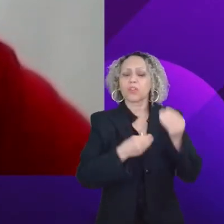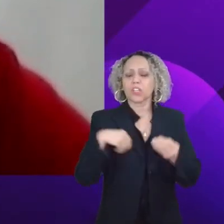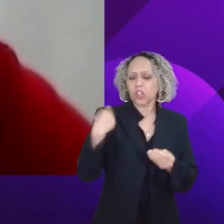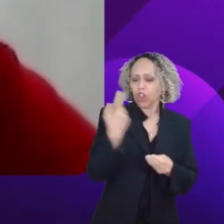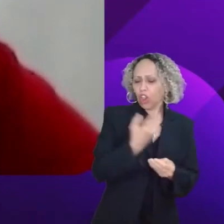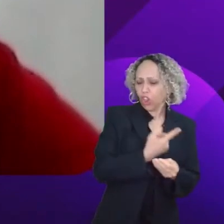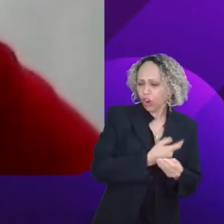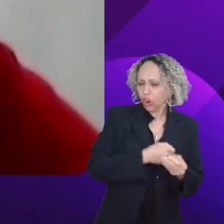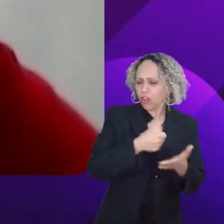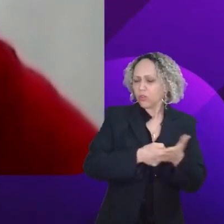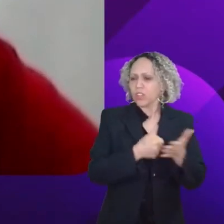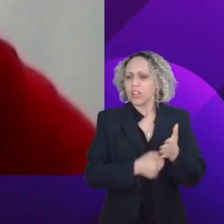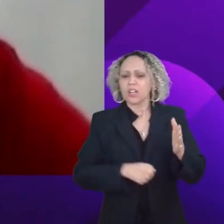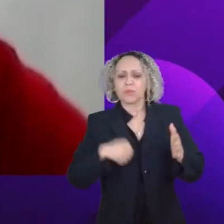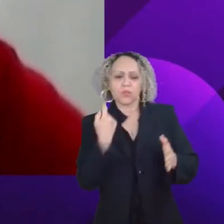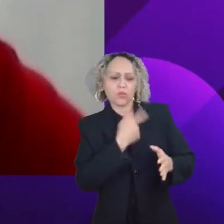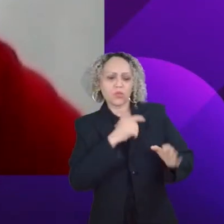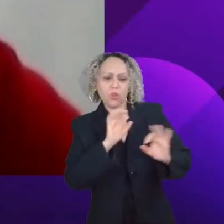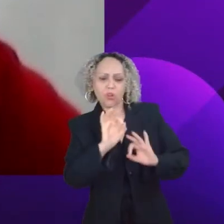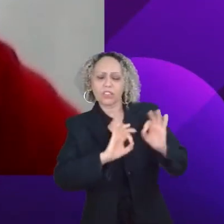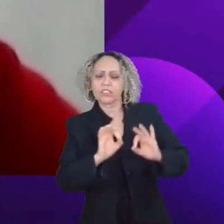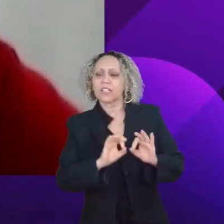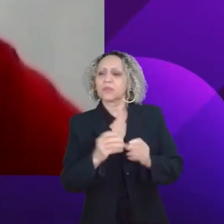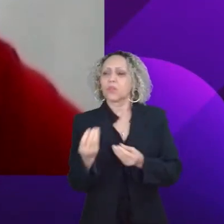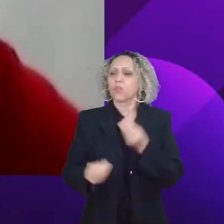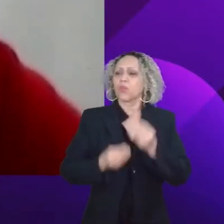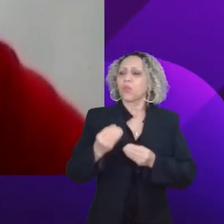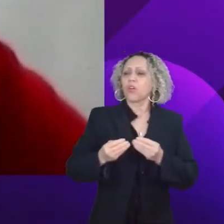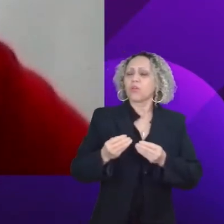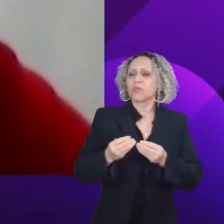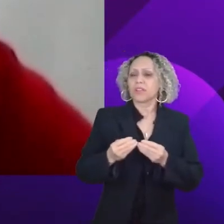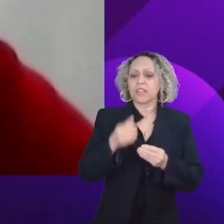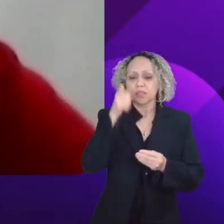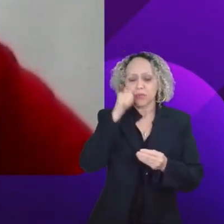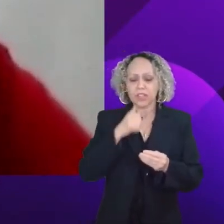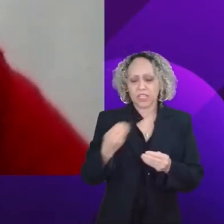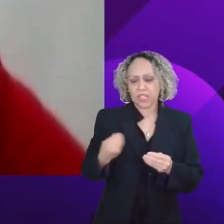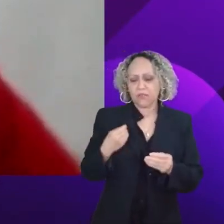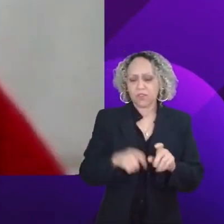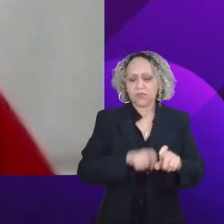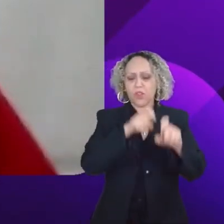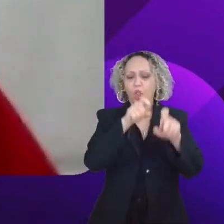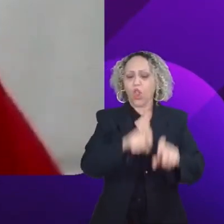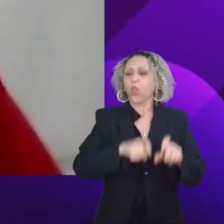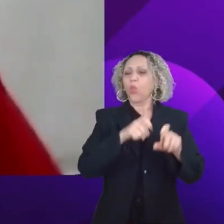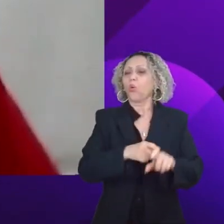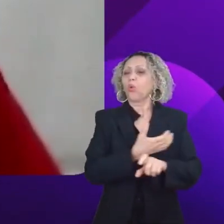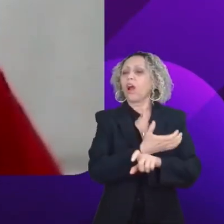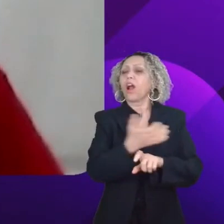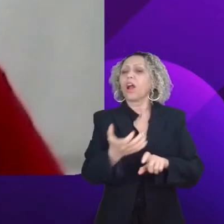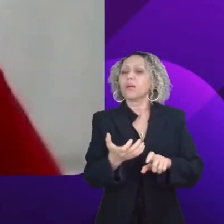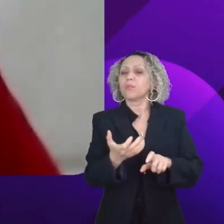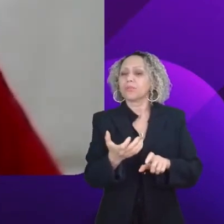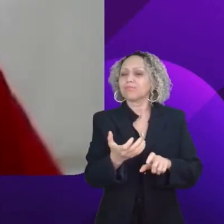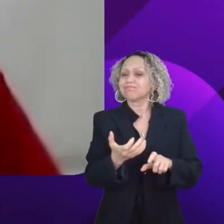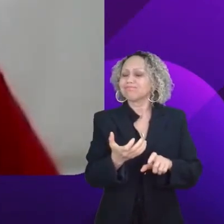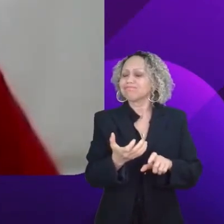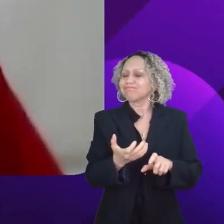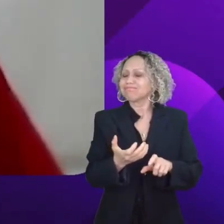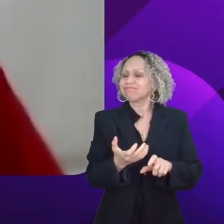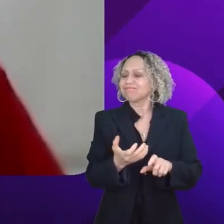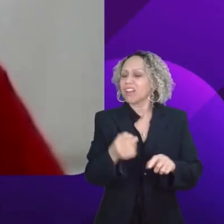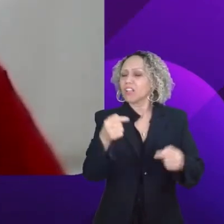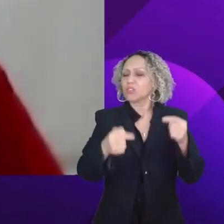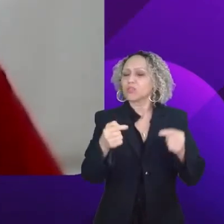essa discussão das mulheres camponesas, ela é uma discussão que precisa